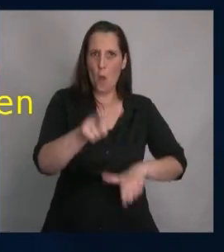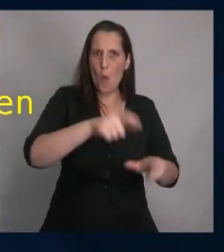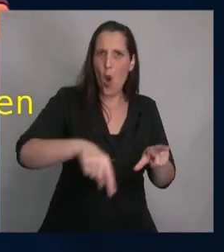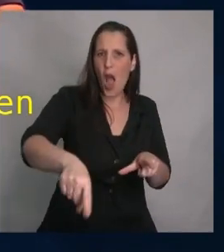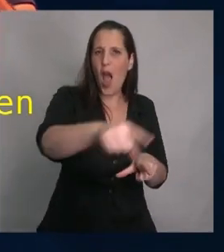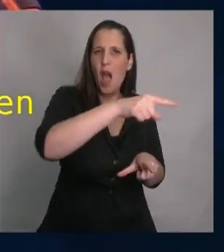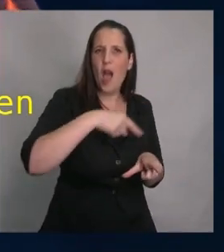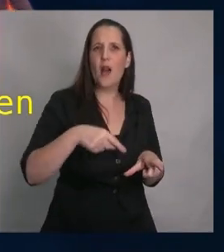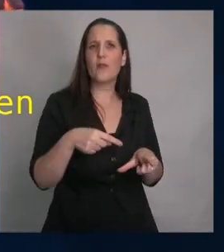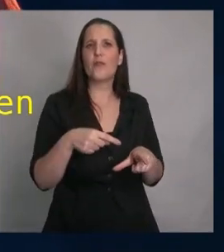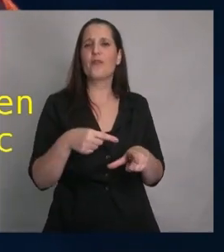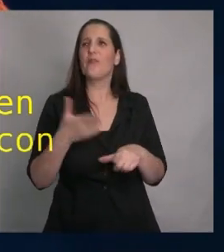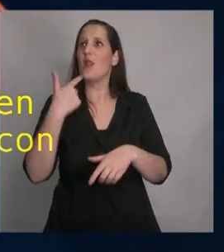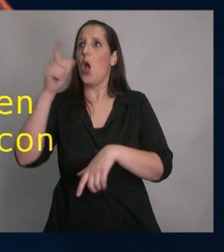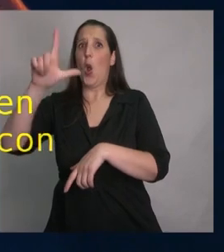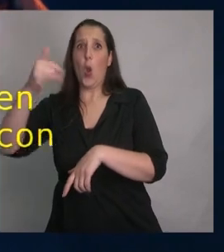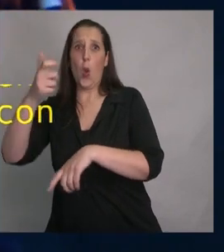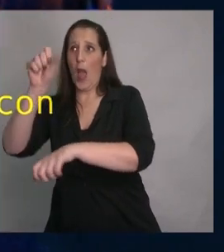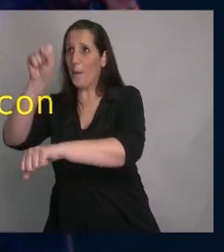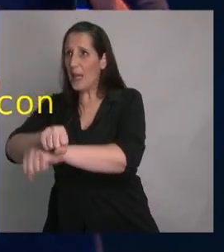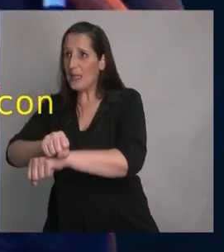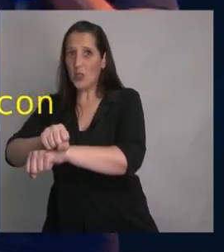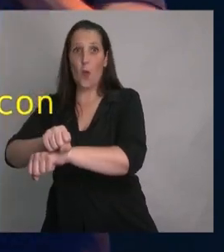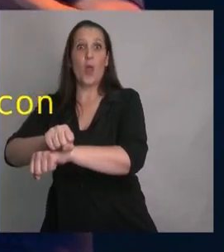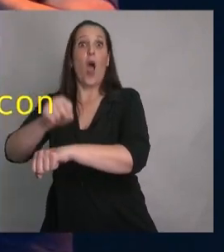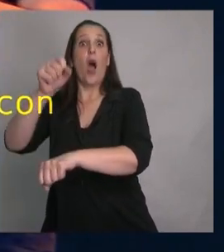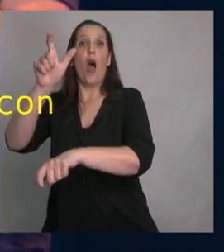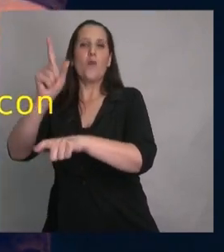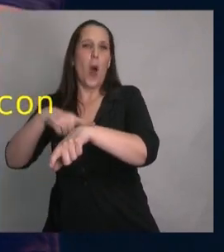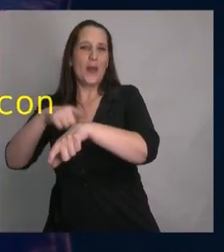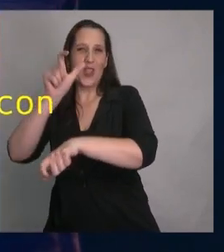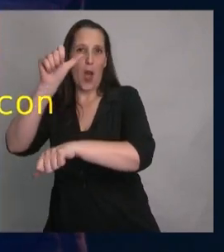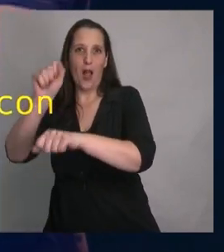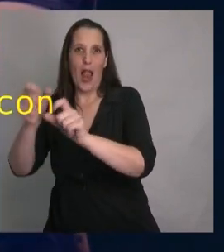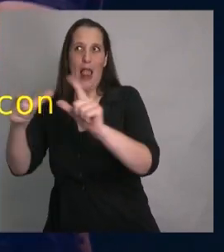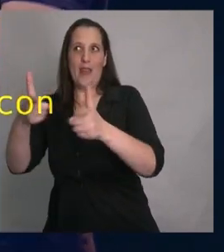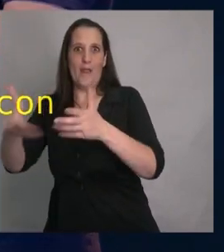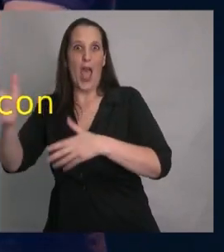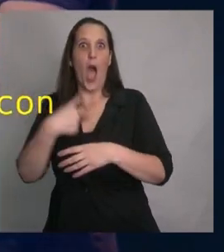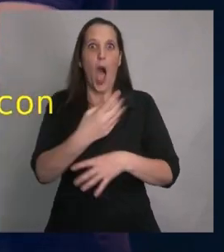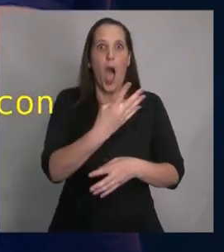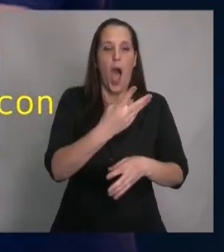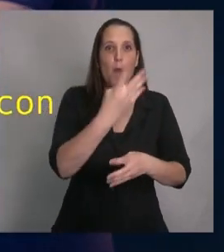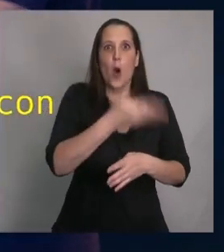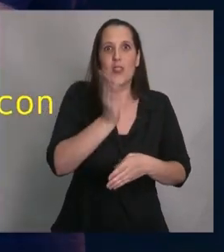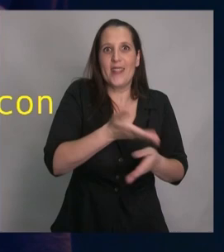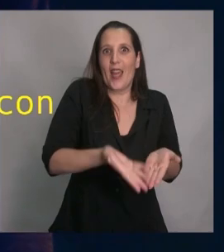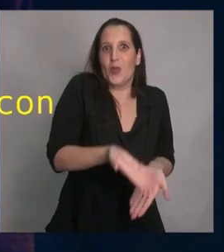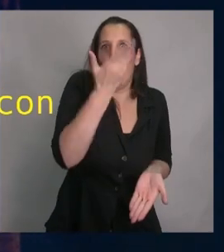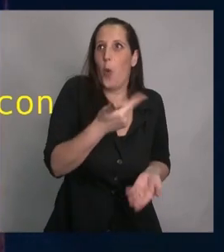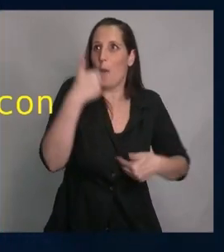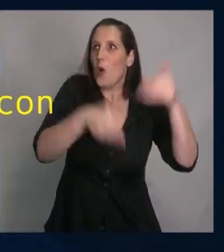41% dizia que votariam no Lula, porque o povo percebeu